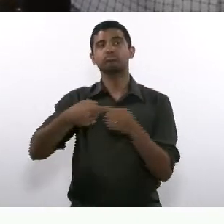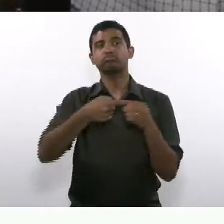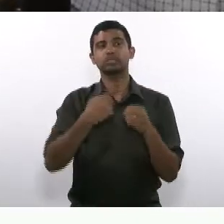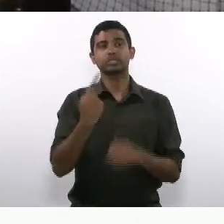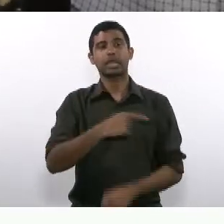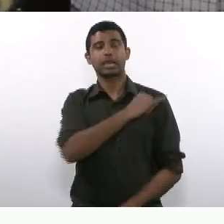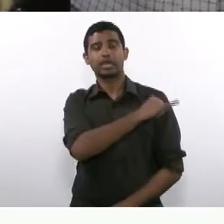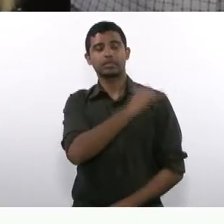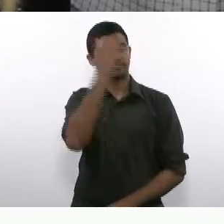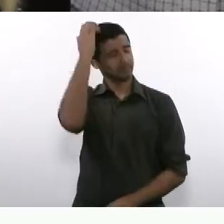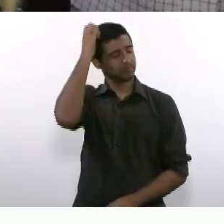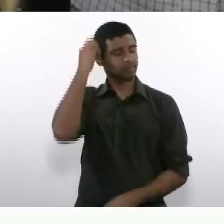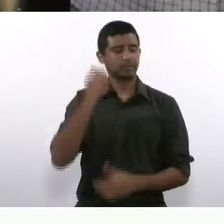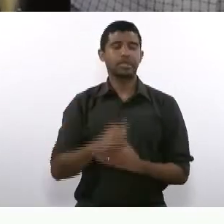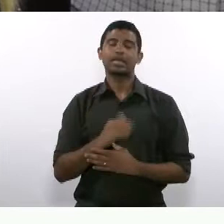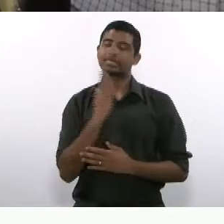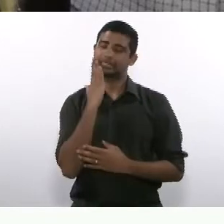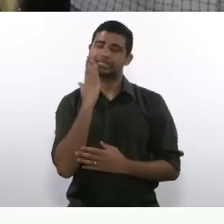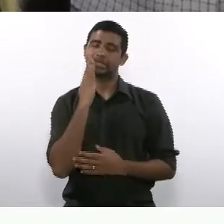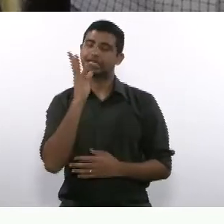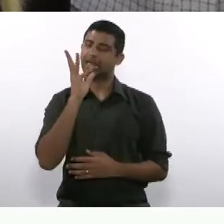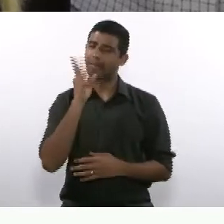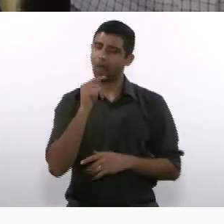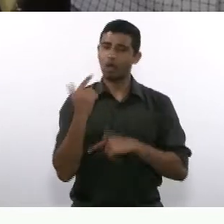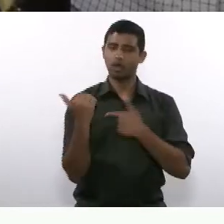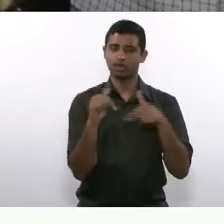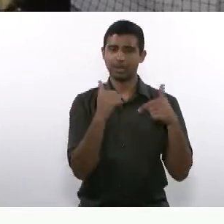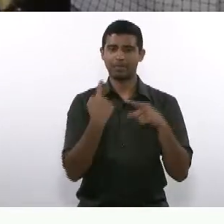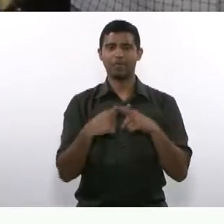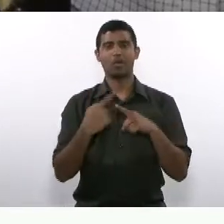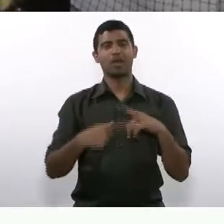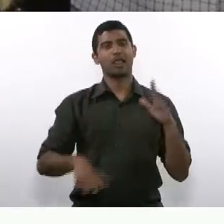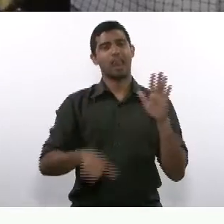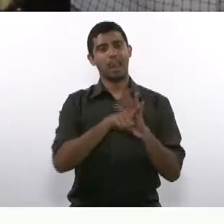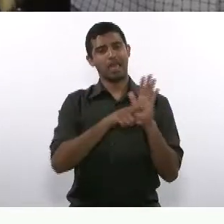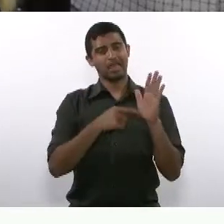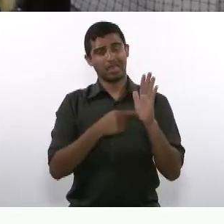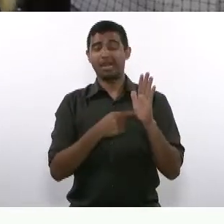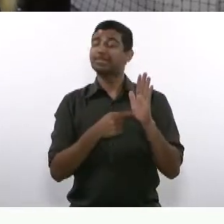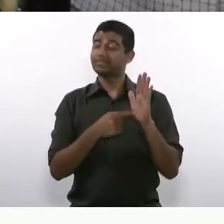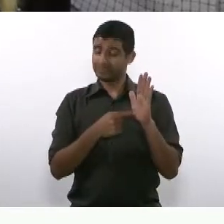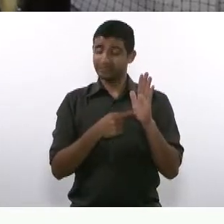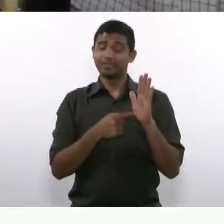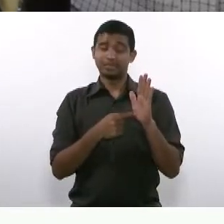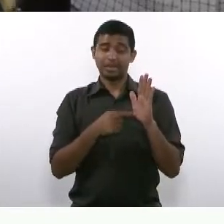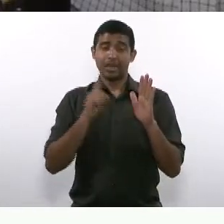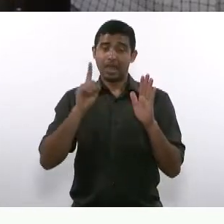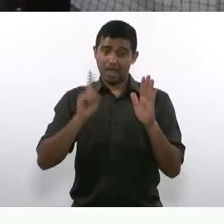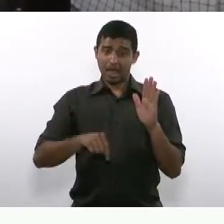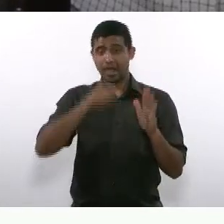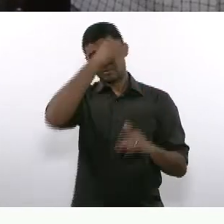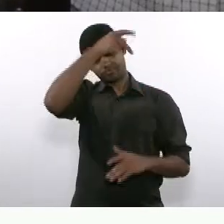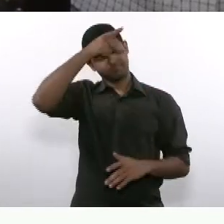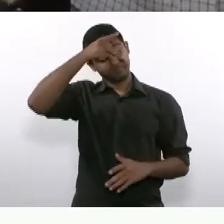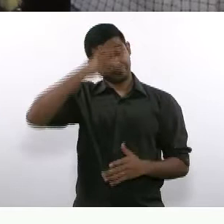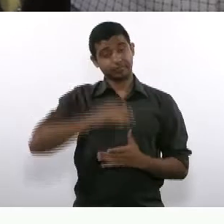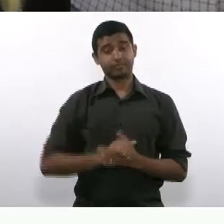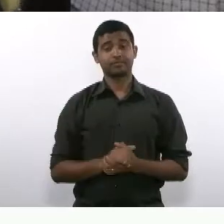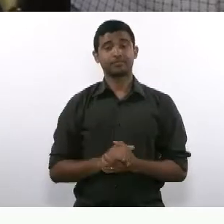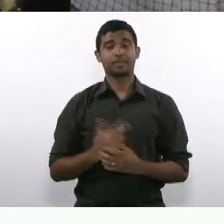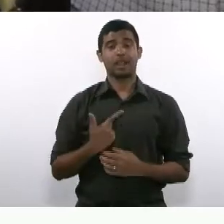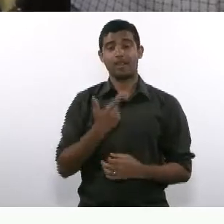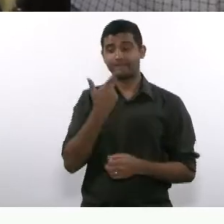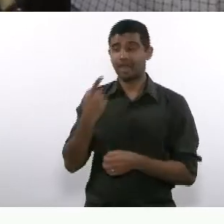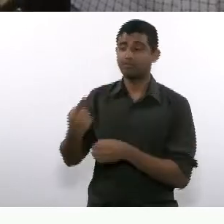sei que é uma demanda grande, é um trabalho demorado, até porque as leis para a legalização de eventos, muitas delas são municipais. Falando em municípios do Rio de Janeiro,